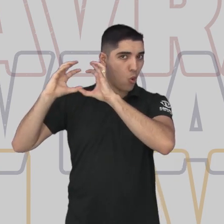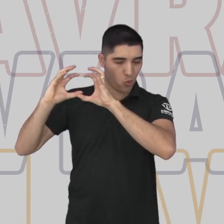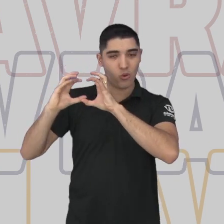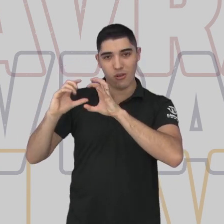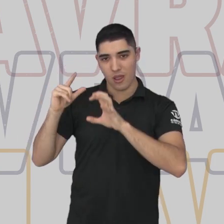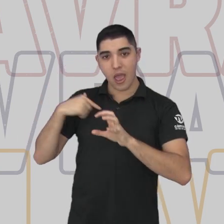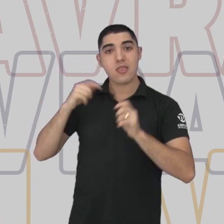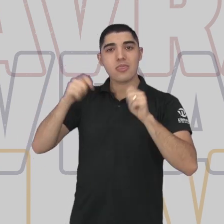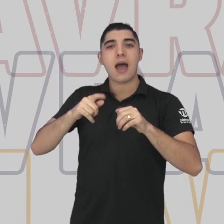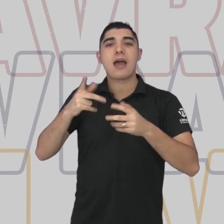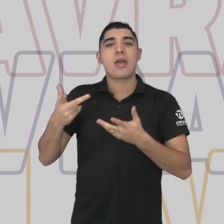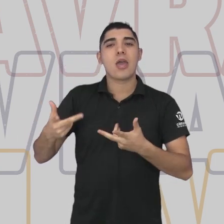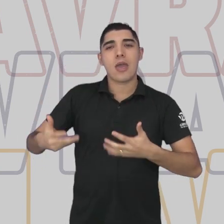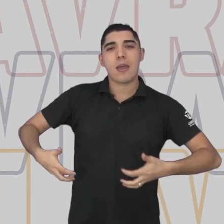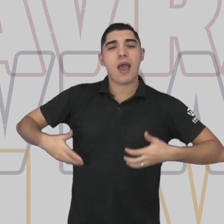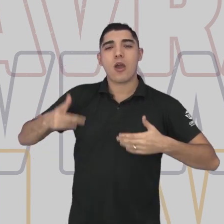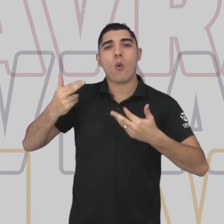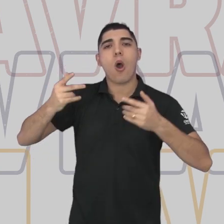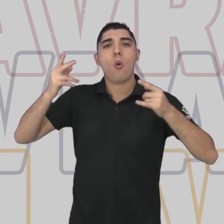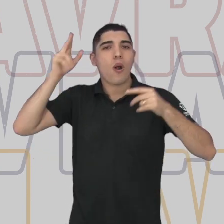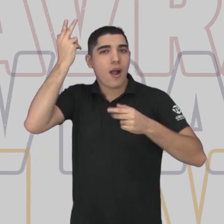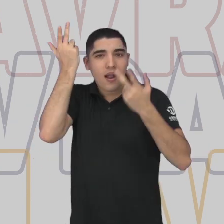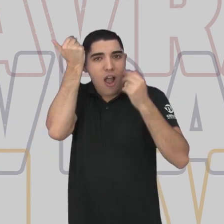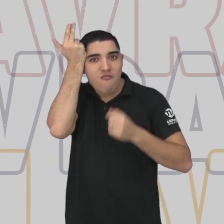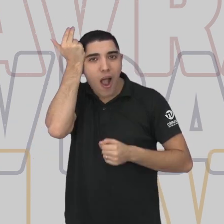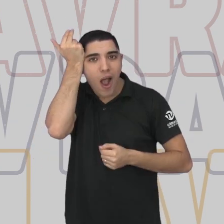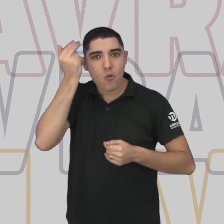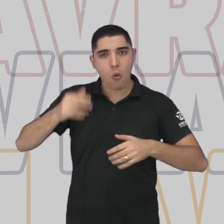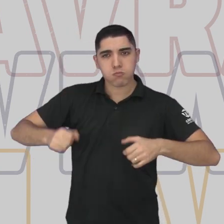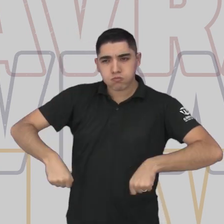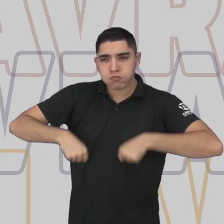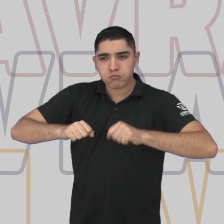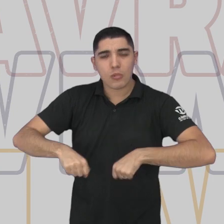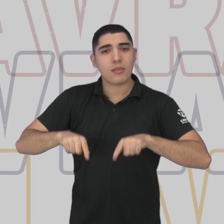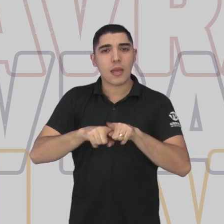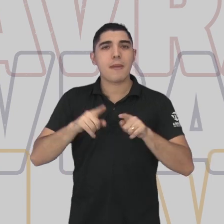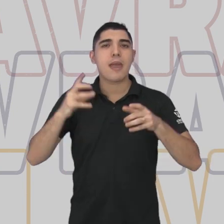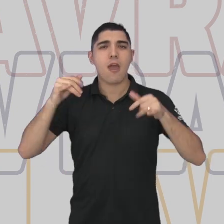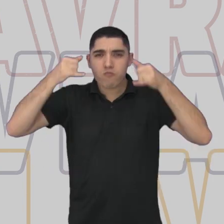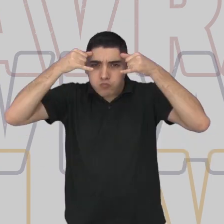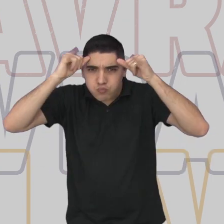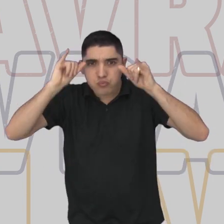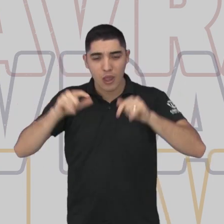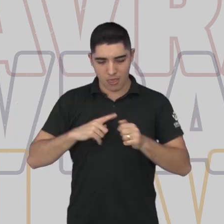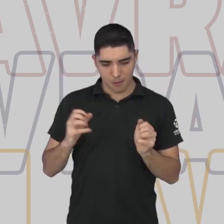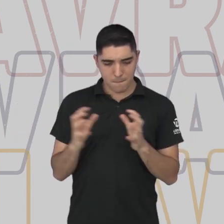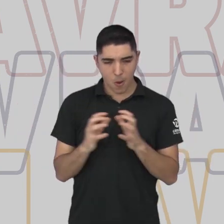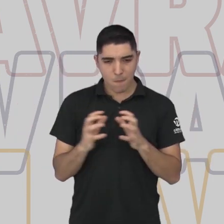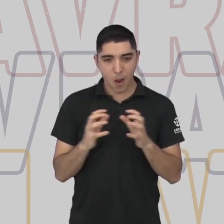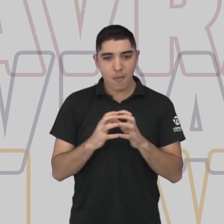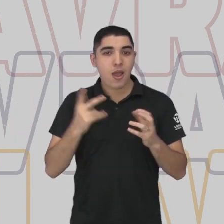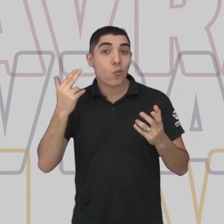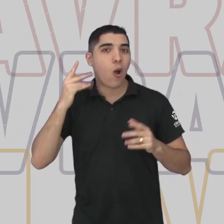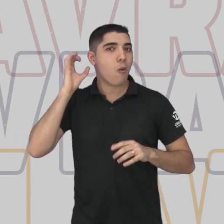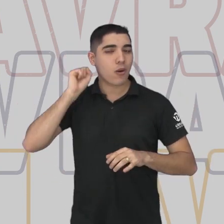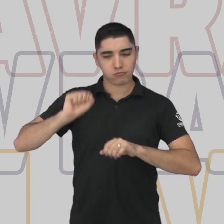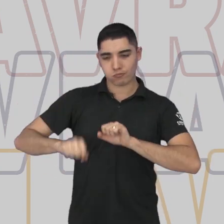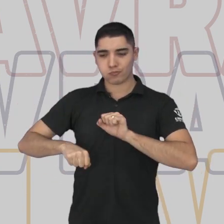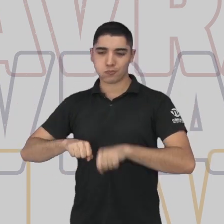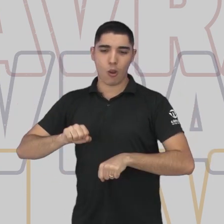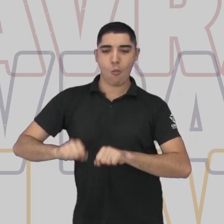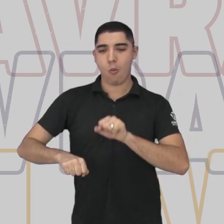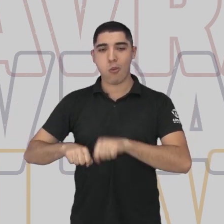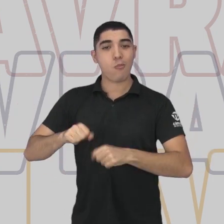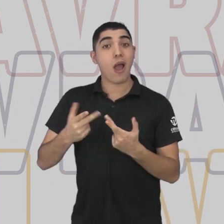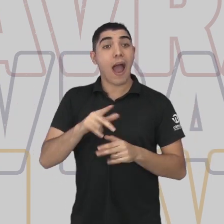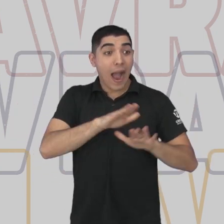coco, que a gente pode imitar o cavalo, pode imitar também vários boi, búfalo. A gente acaba utilizando isso e a